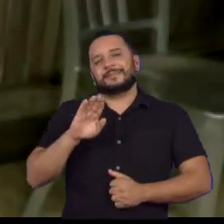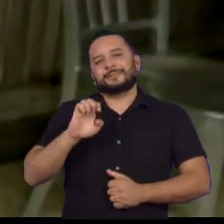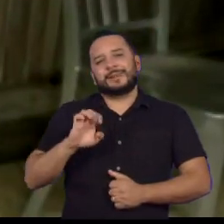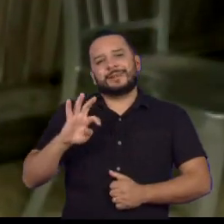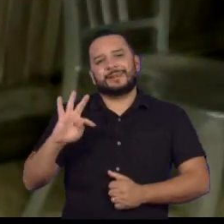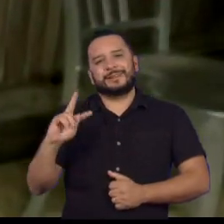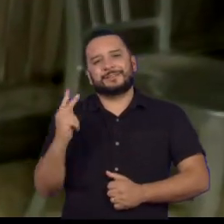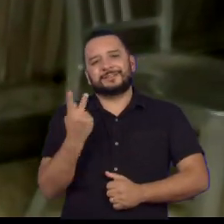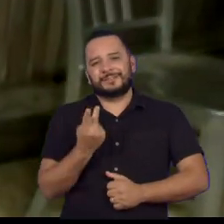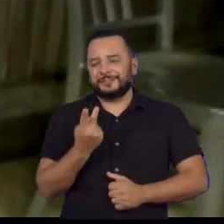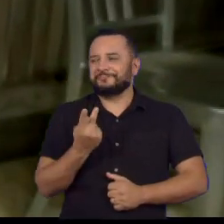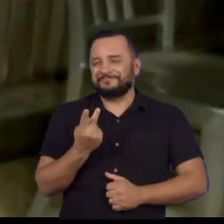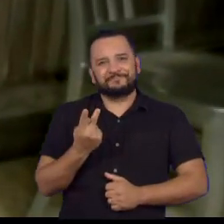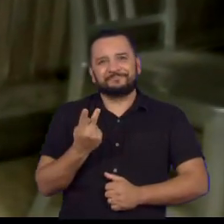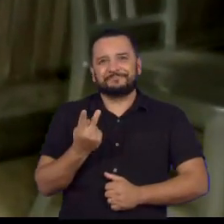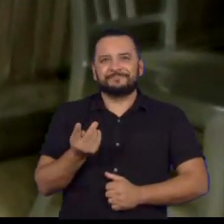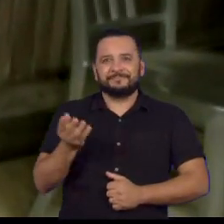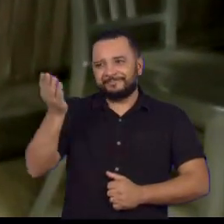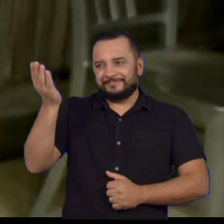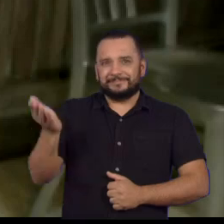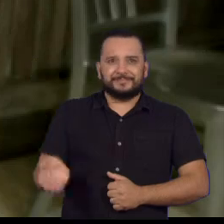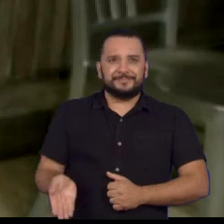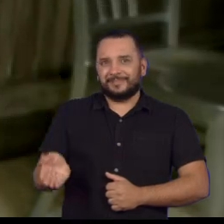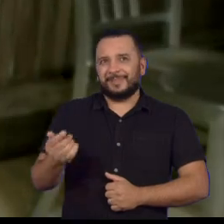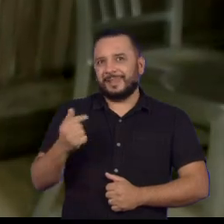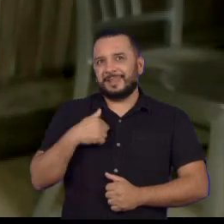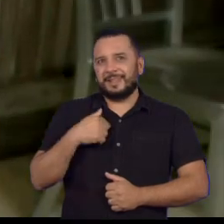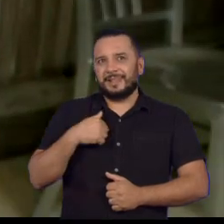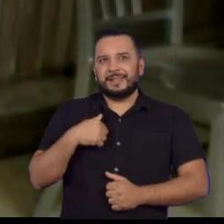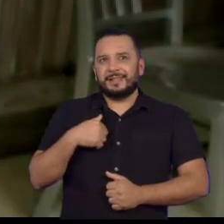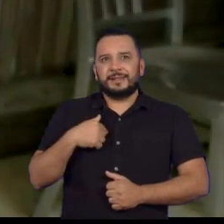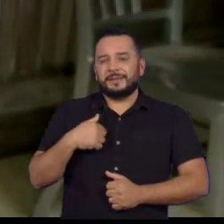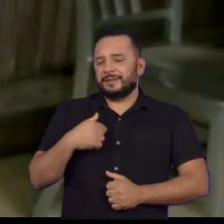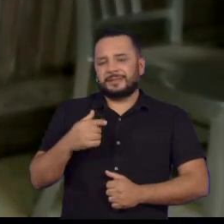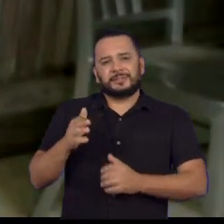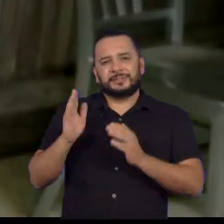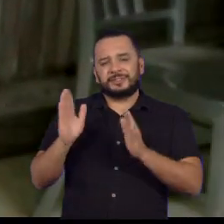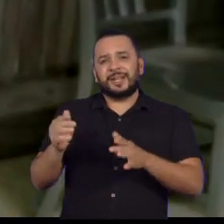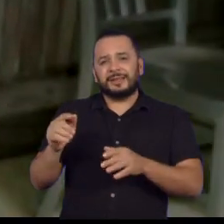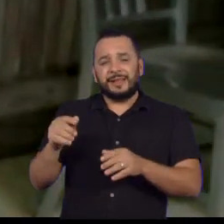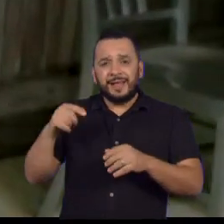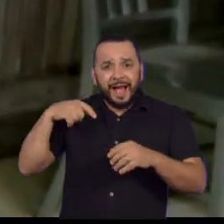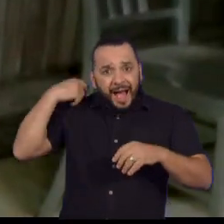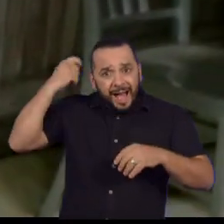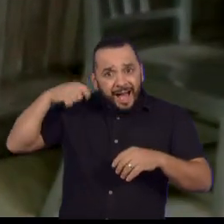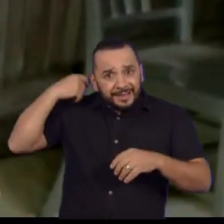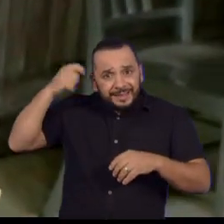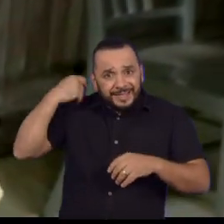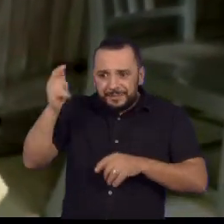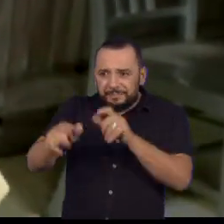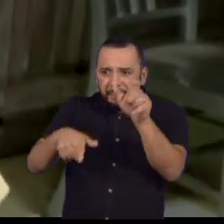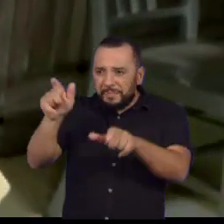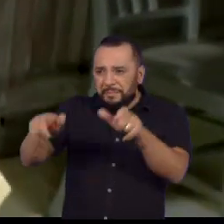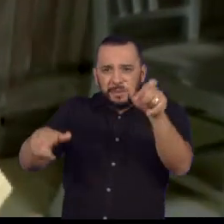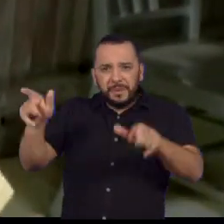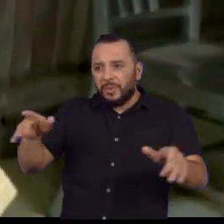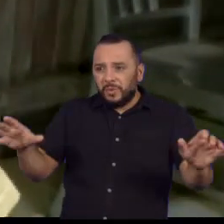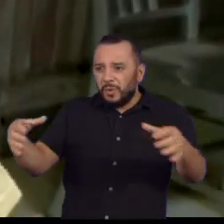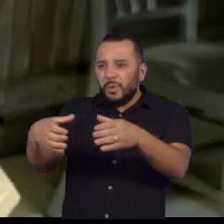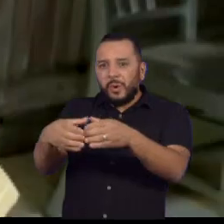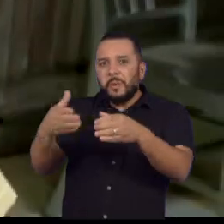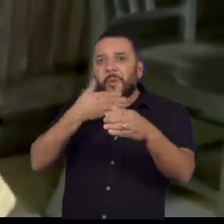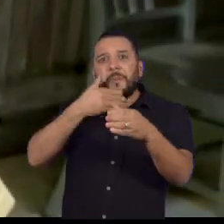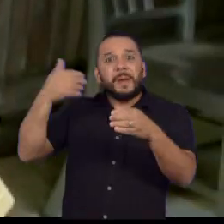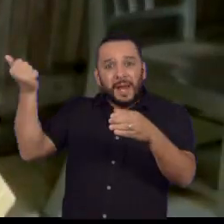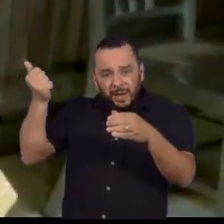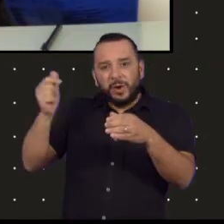é simplesmente uma das maiores atrizes que eu já vi num palco. E fora do palco